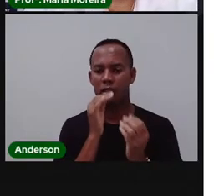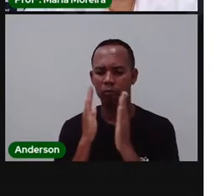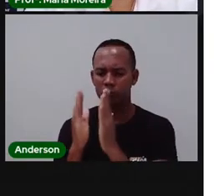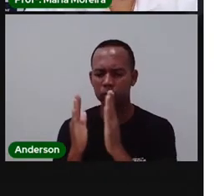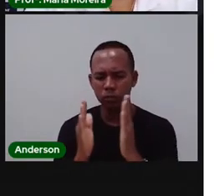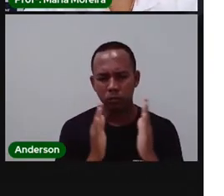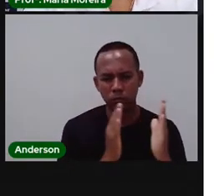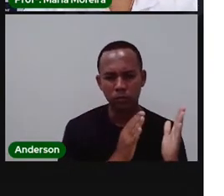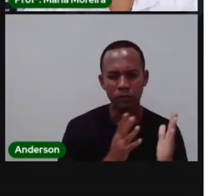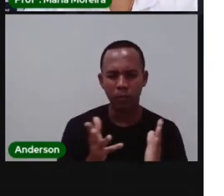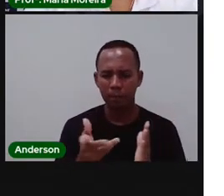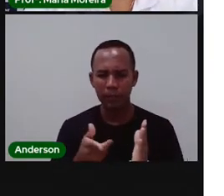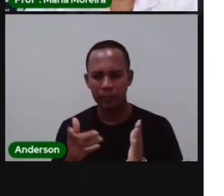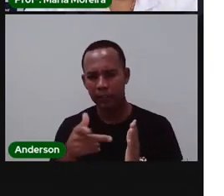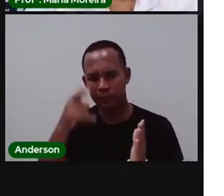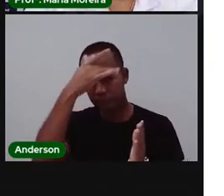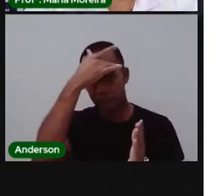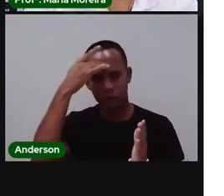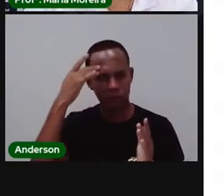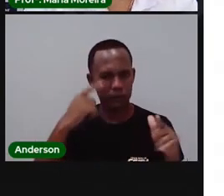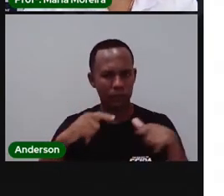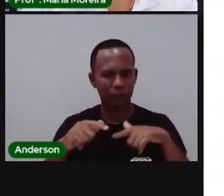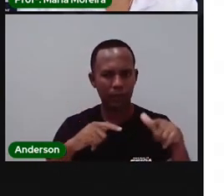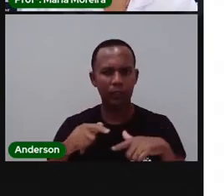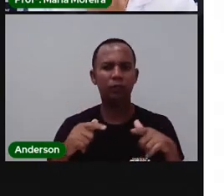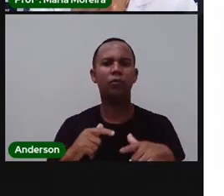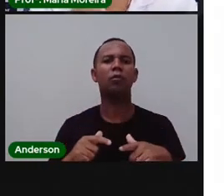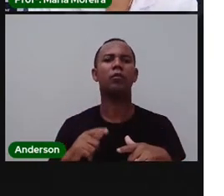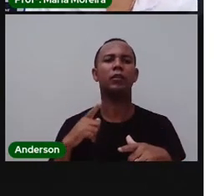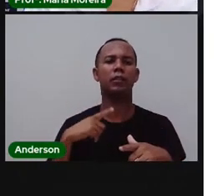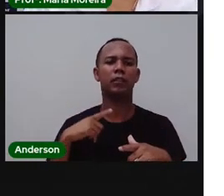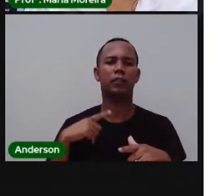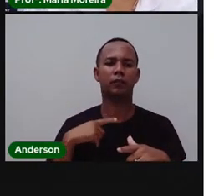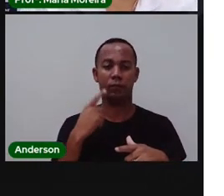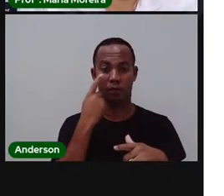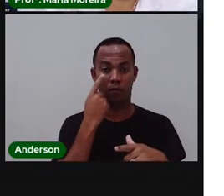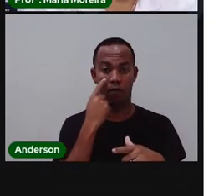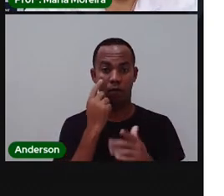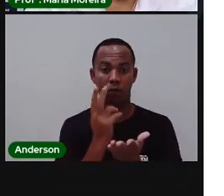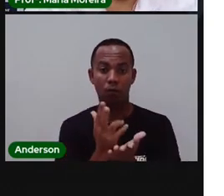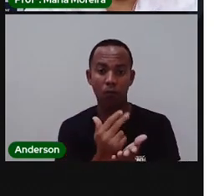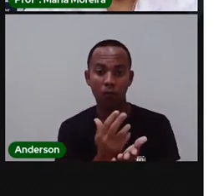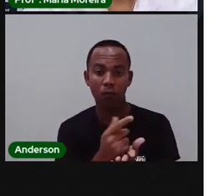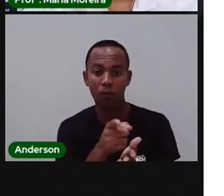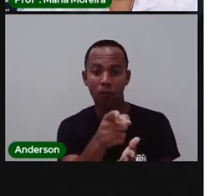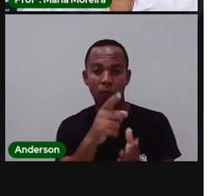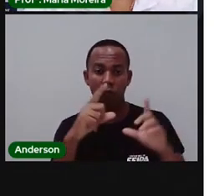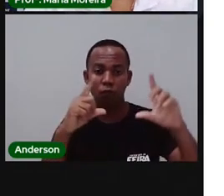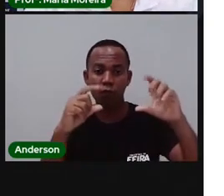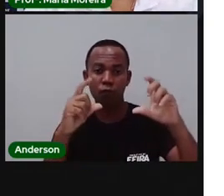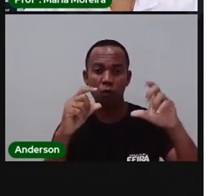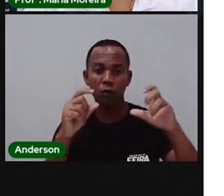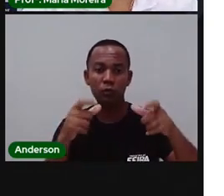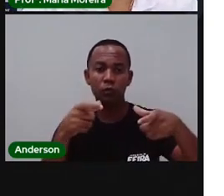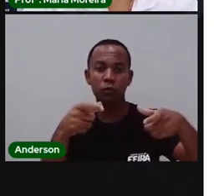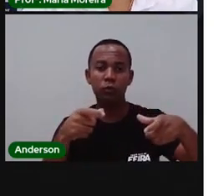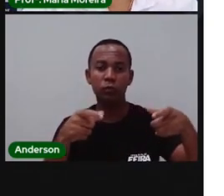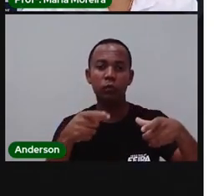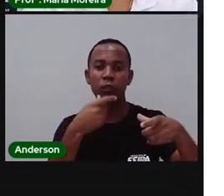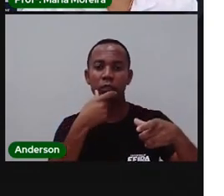e habilidades do trabalhador. Então, assim, aí tem uma imagem, né, de uma das bancas,